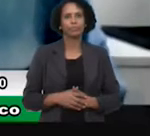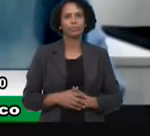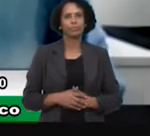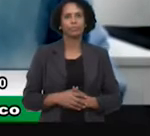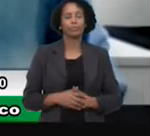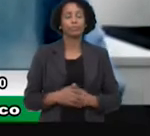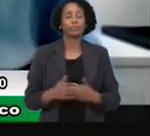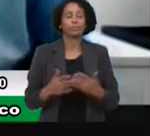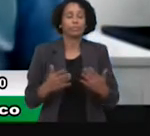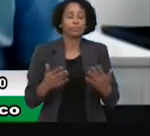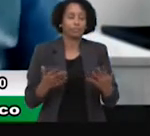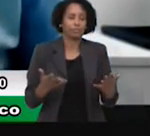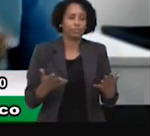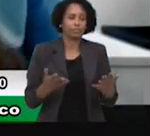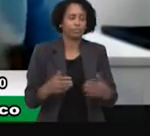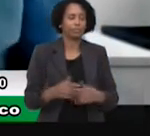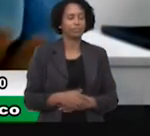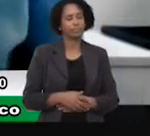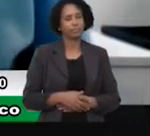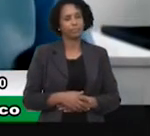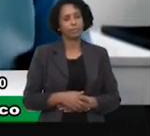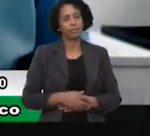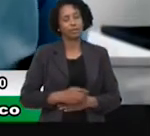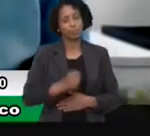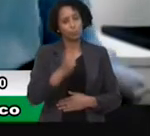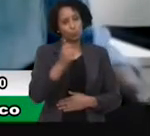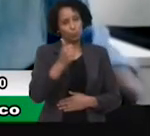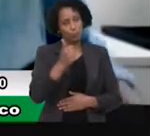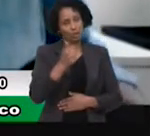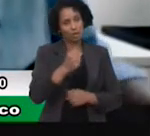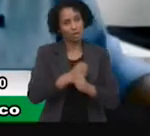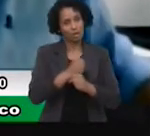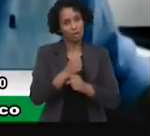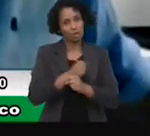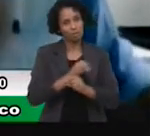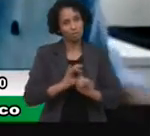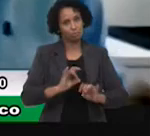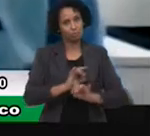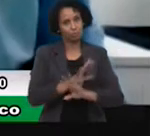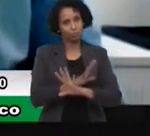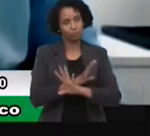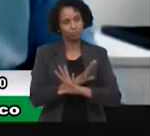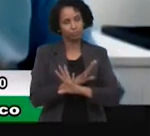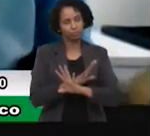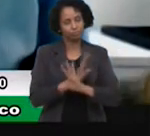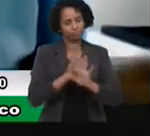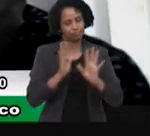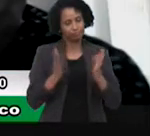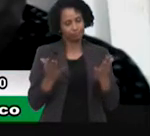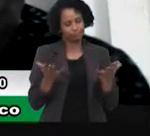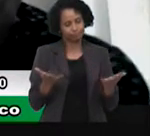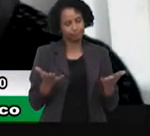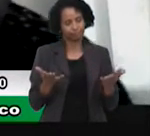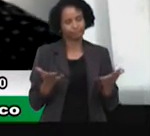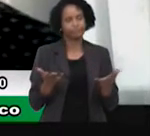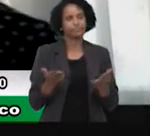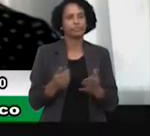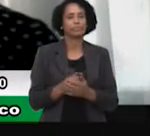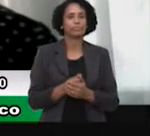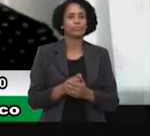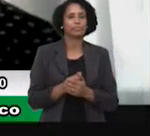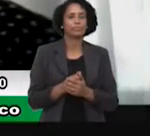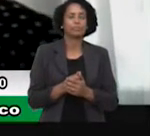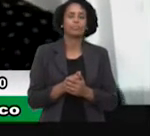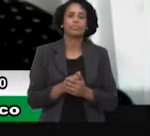o mandato, encerrando o ano. E eu queria aqui, gente, primeiramente agradecer a todos que têm atenção.